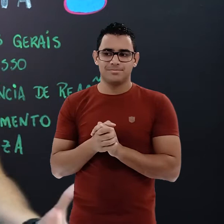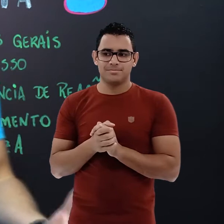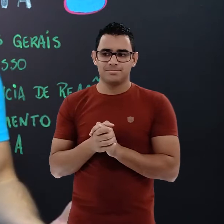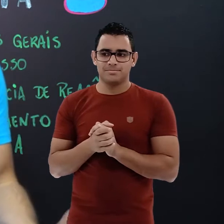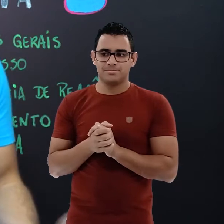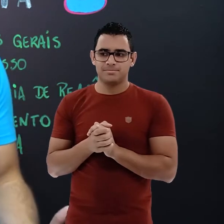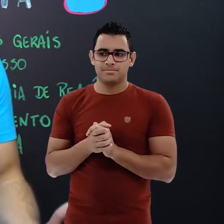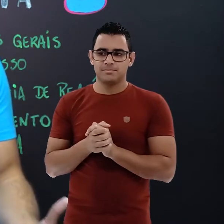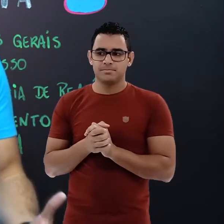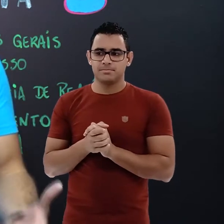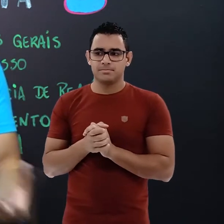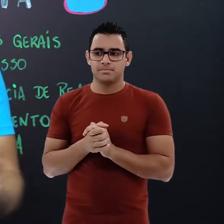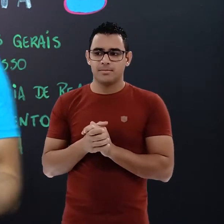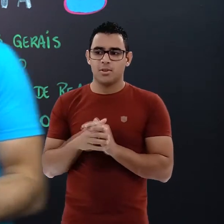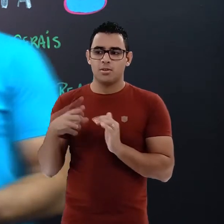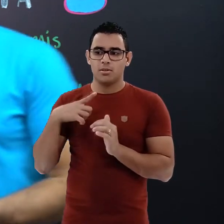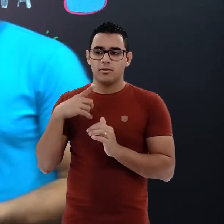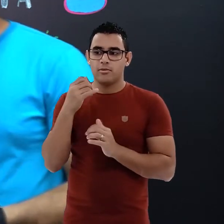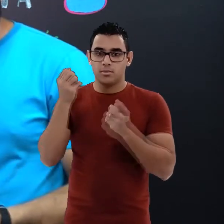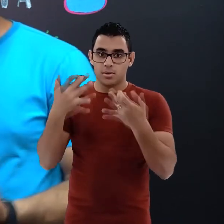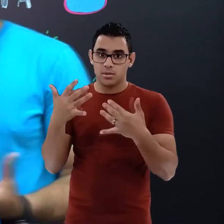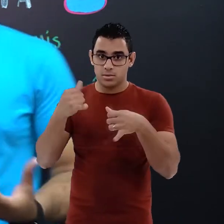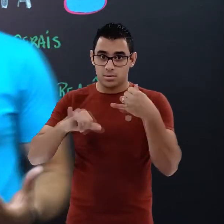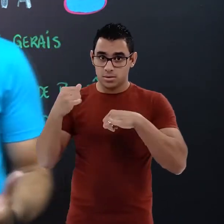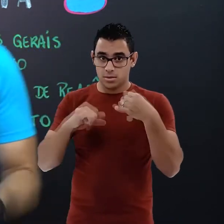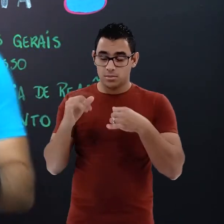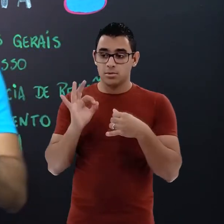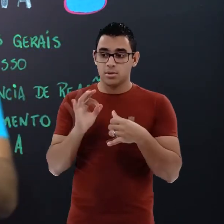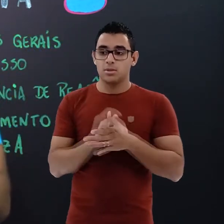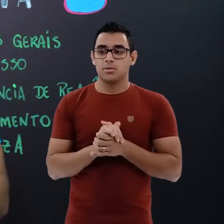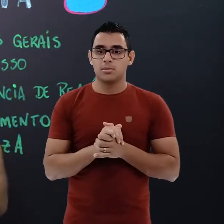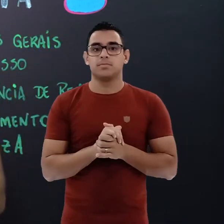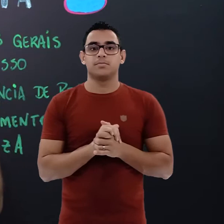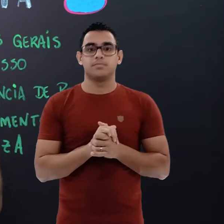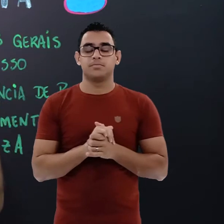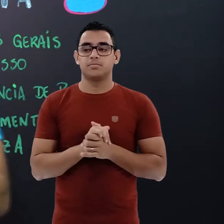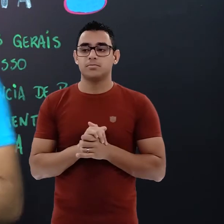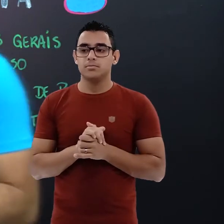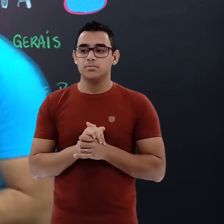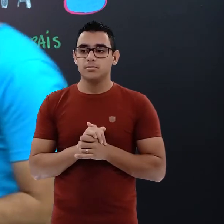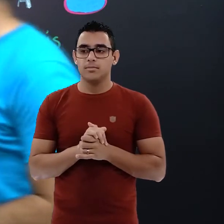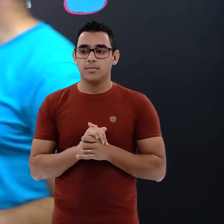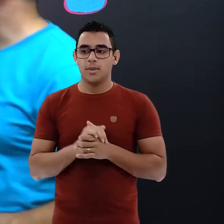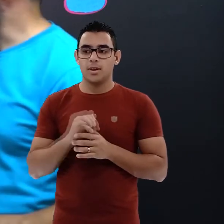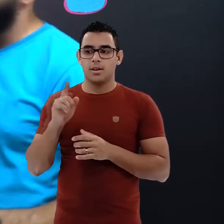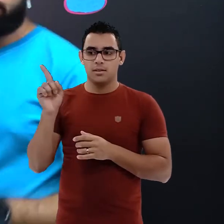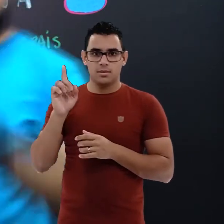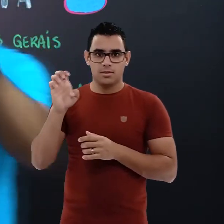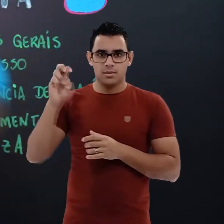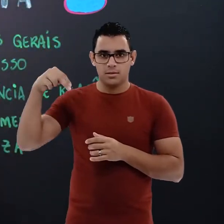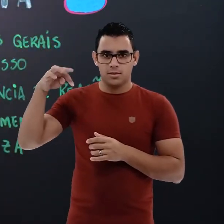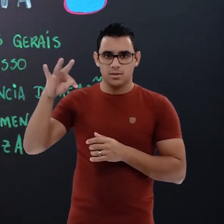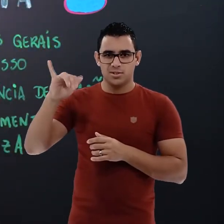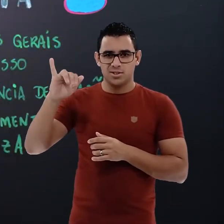coisa é essa? Entidade? A gente está falando de química, não é de espiritismo. Escuta o que eu vou te falar aqui agora. Entidade é algo que